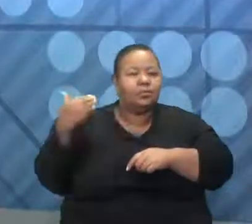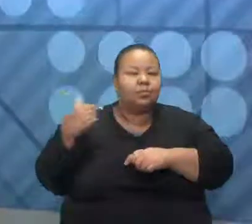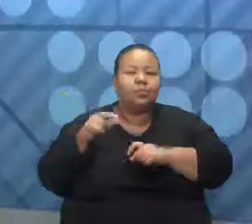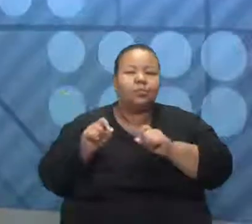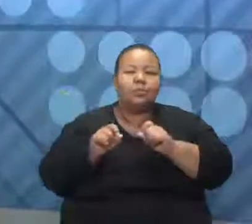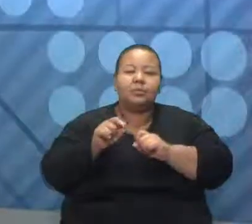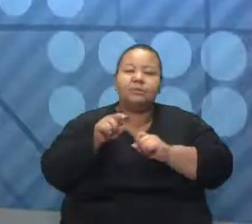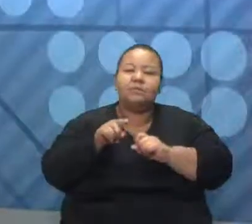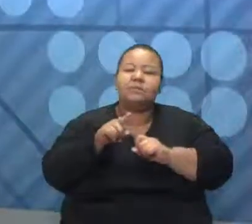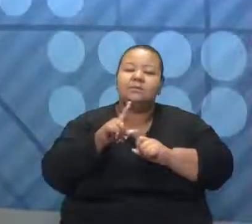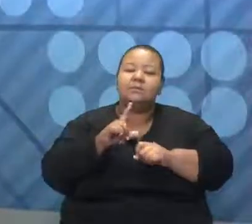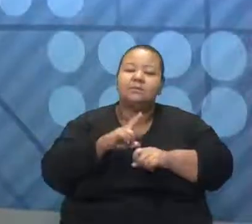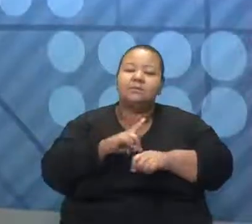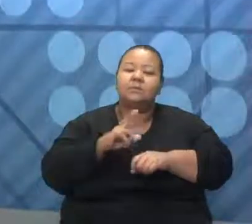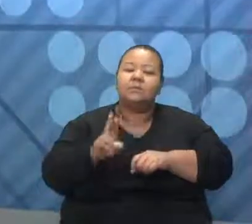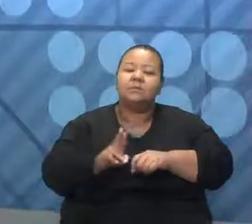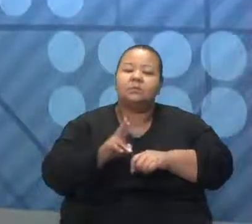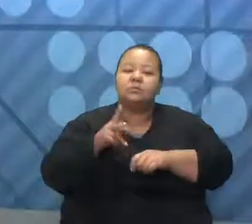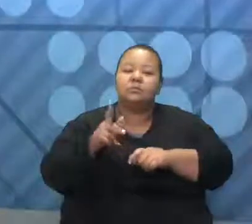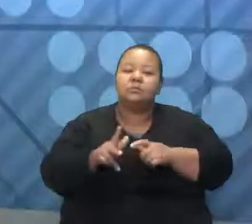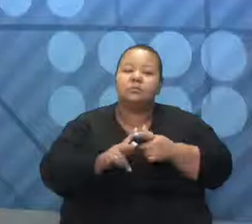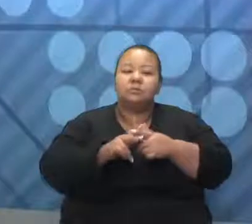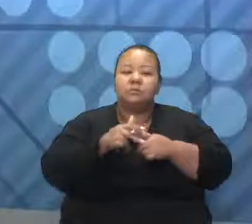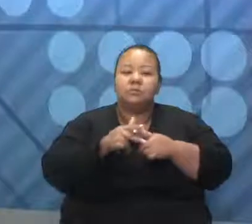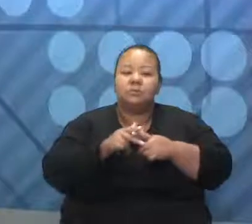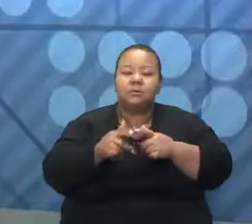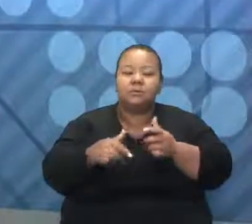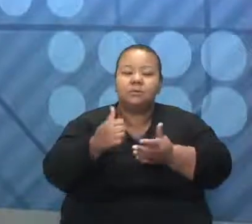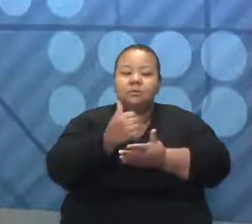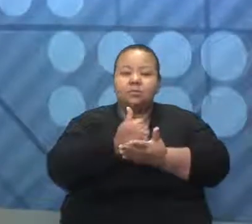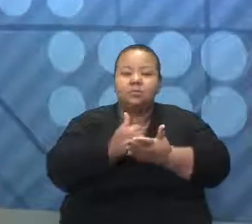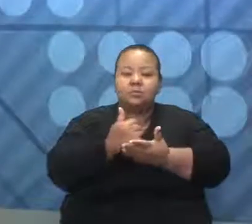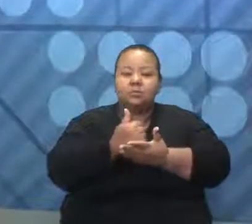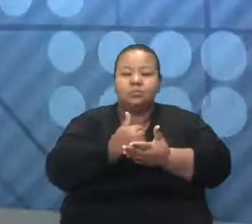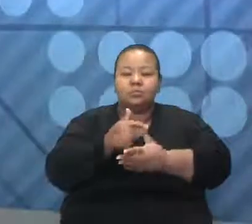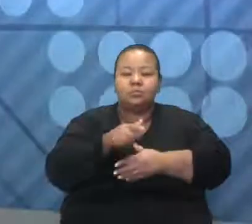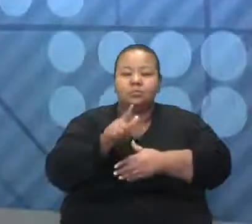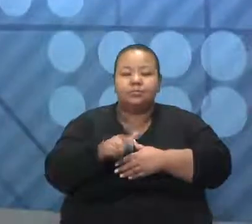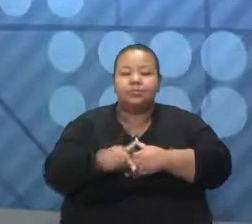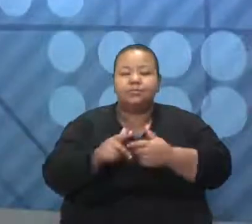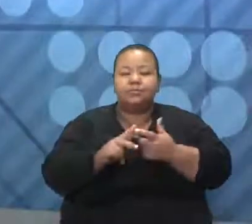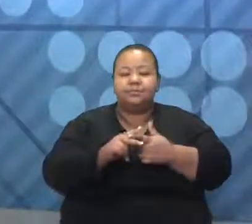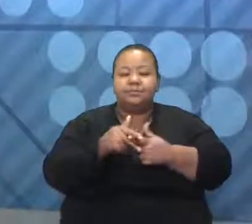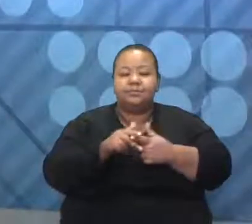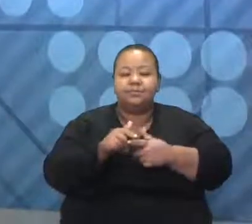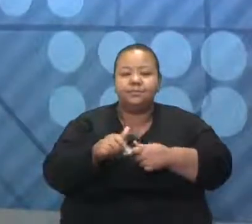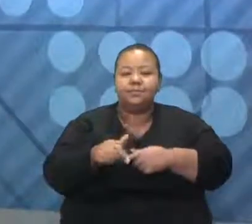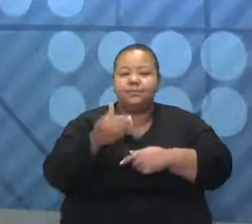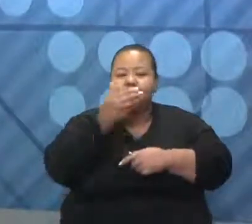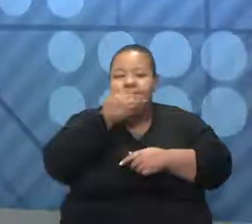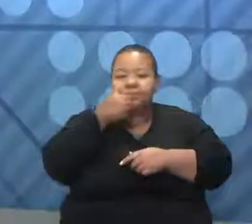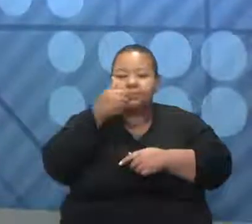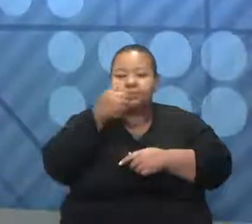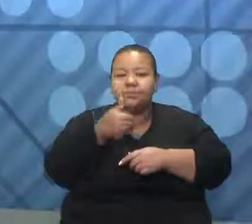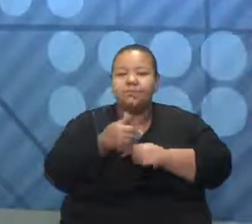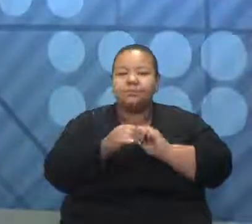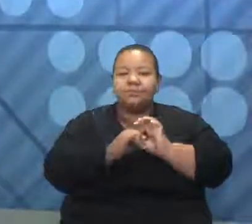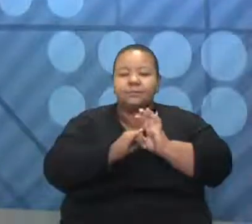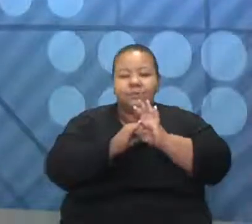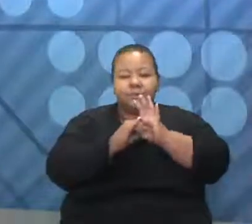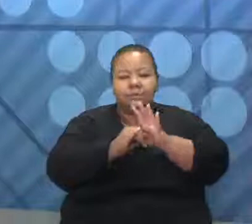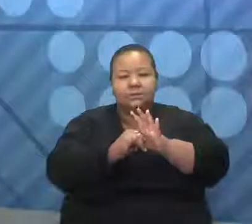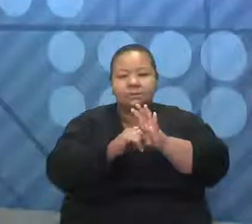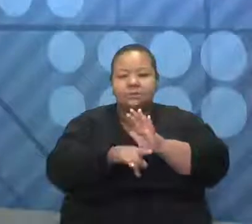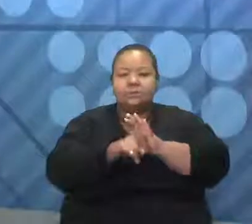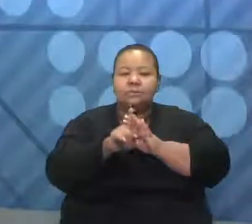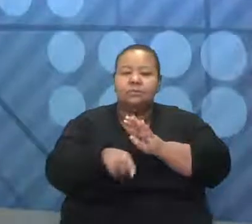que você vai utilizar como ferramenta de controle, como ferramenta para tomar os caminhos ali dos indicadores.